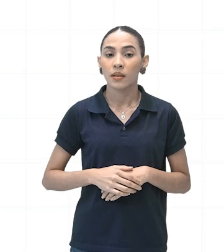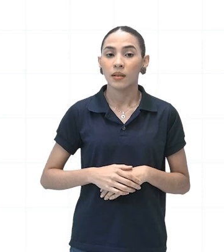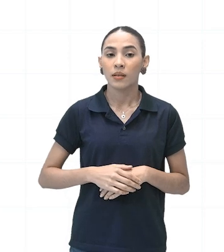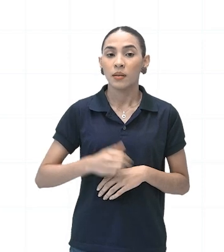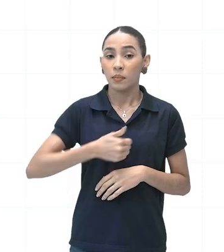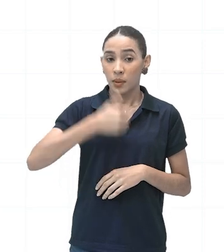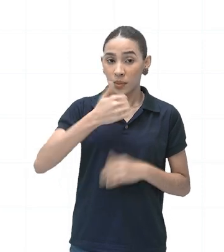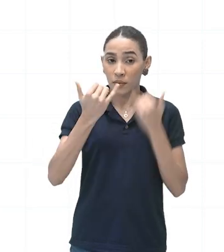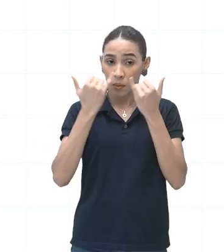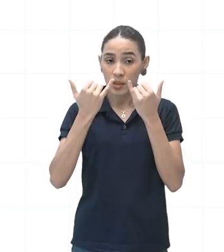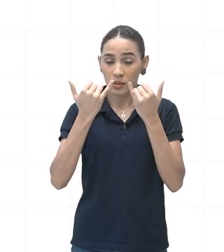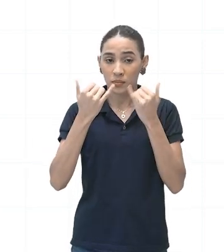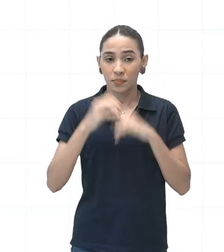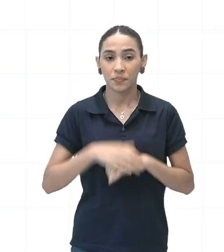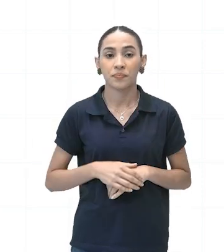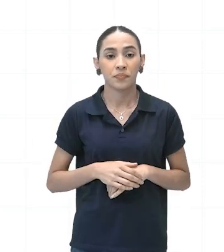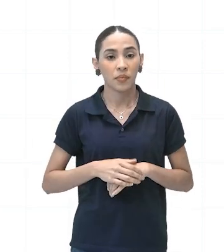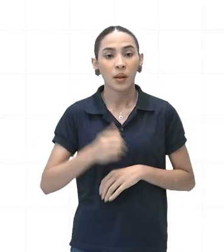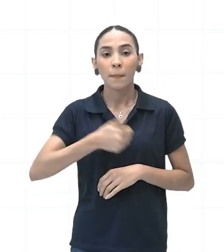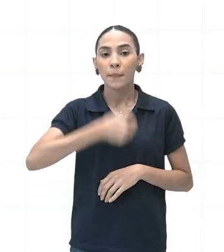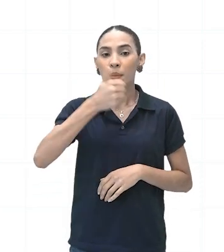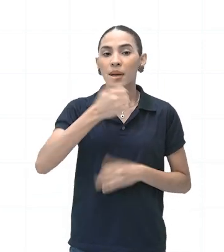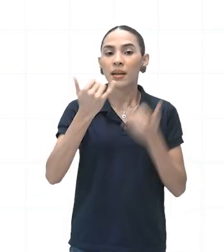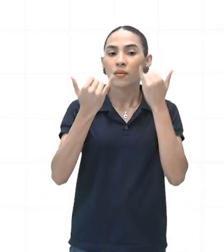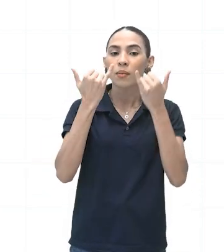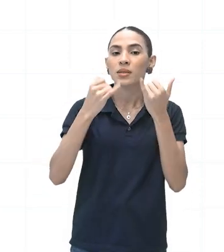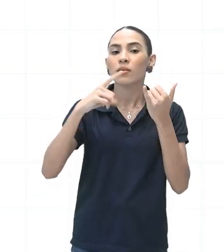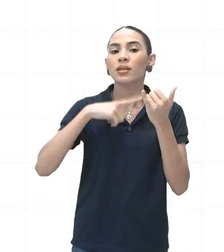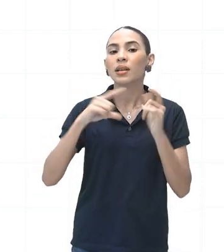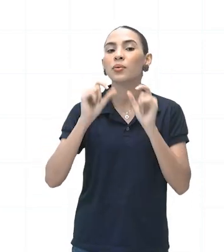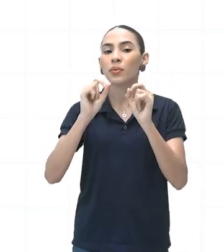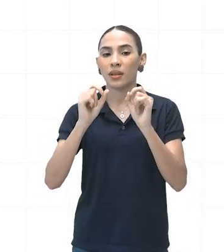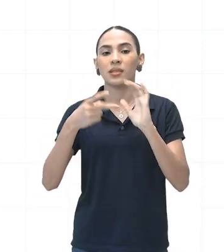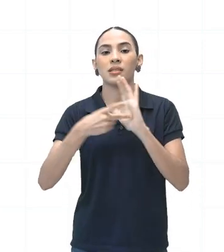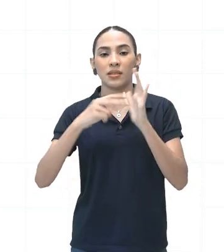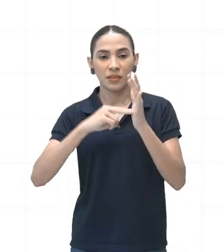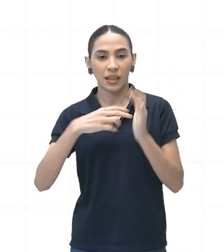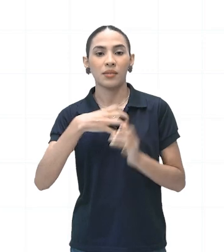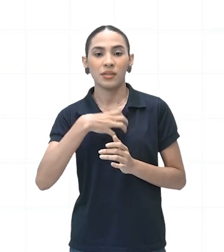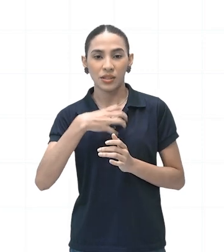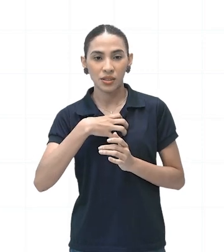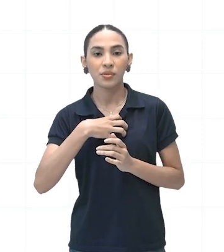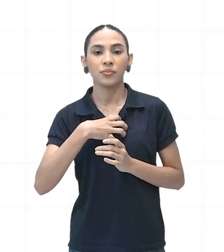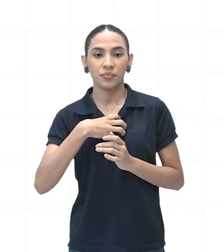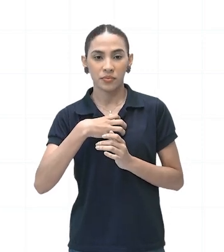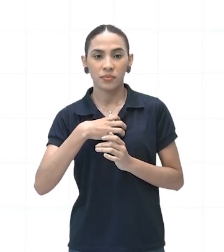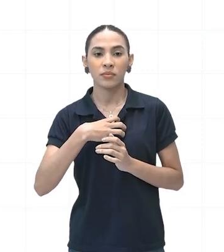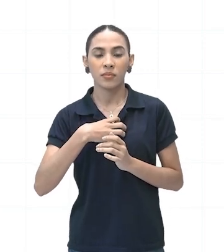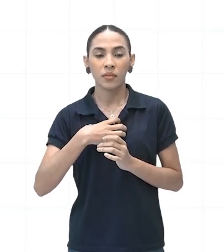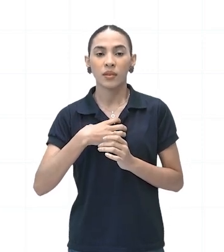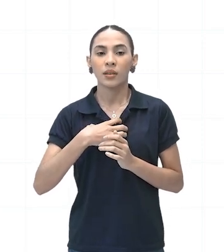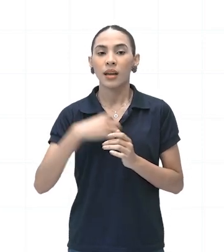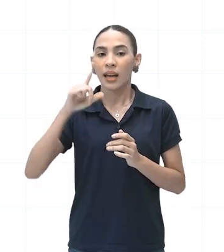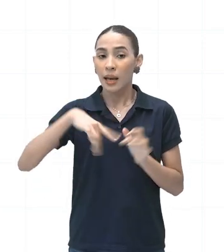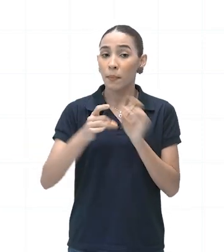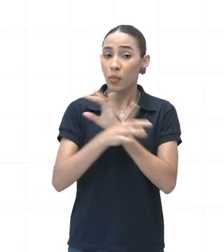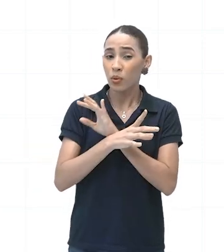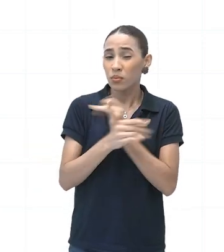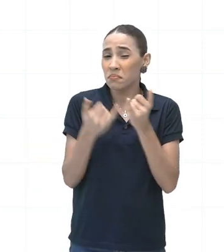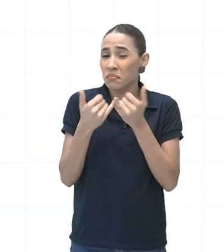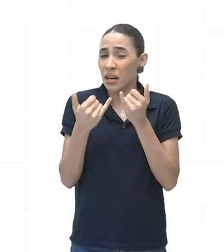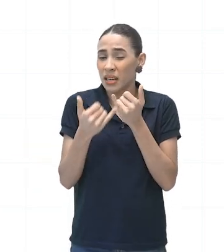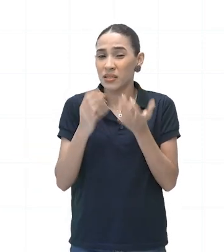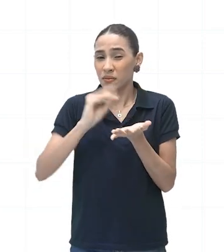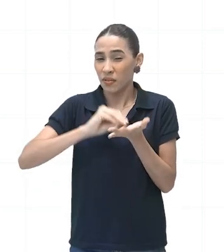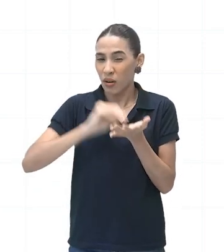primeira informação. E essa primeira informação possui um sentido. E esse sentido está completo. Parece que falta